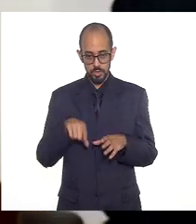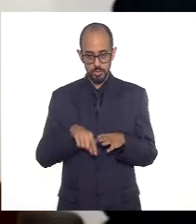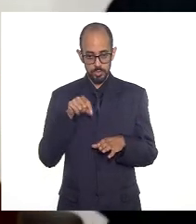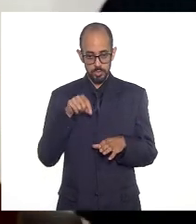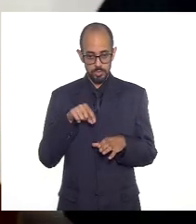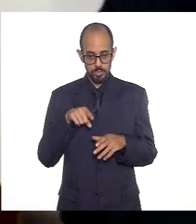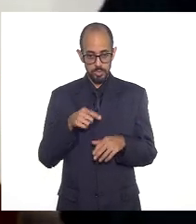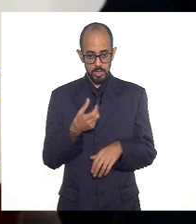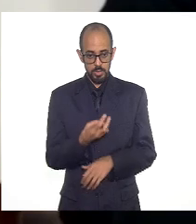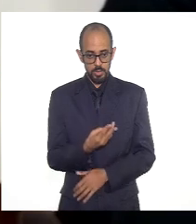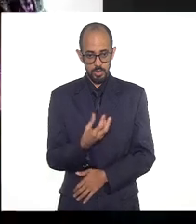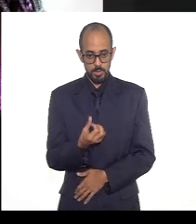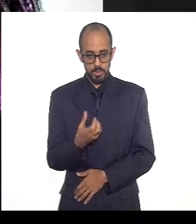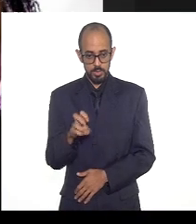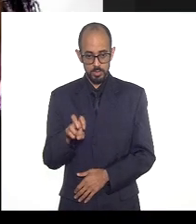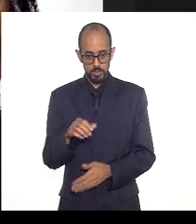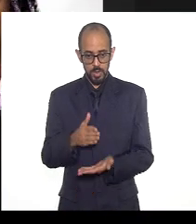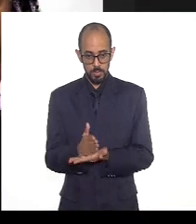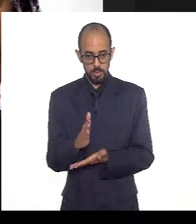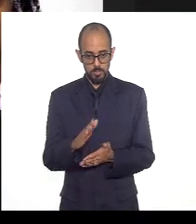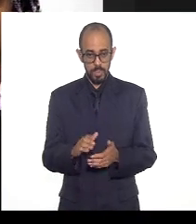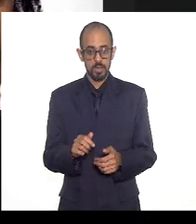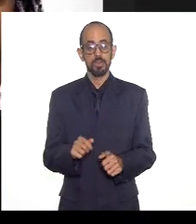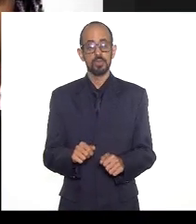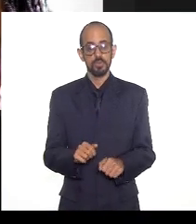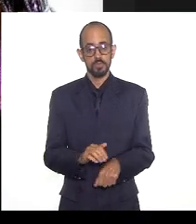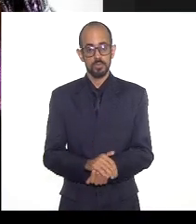da emenda 635. Seus que aprovam a estão aprovada.